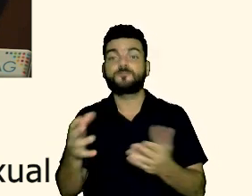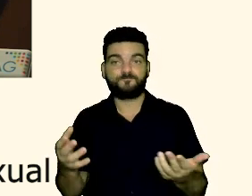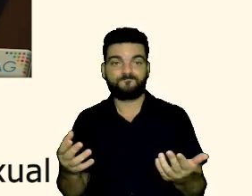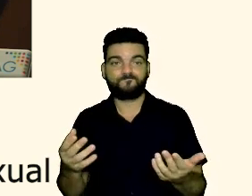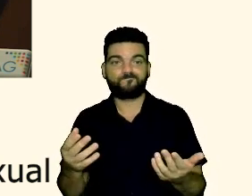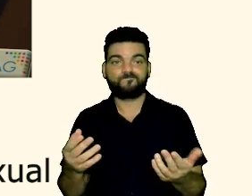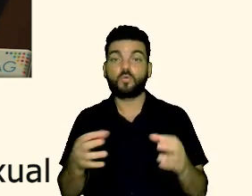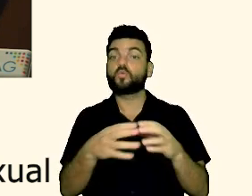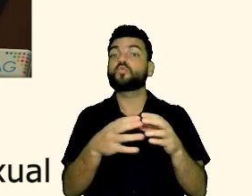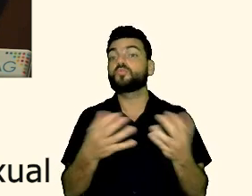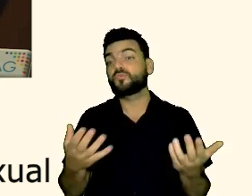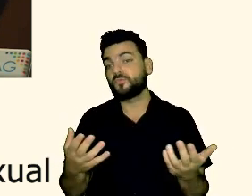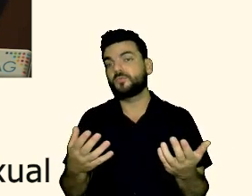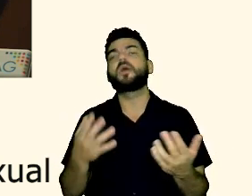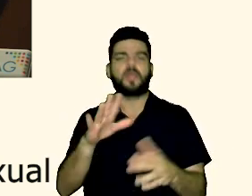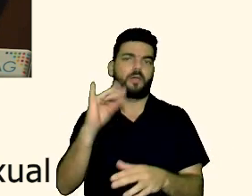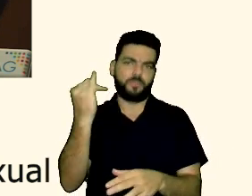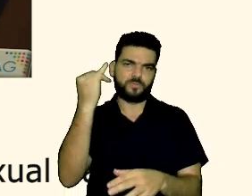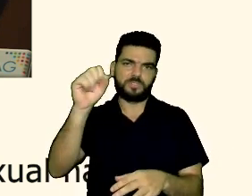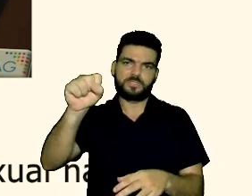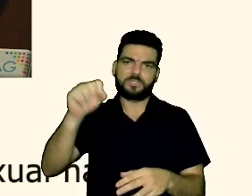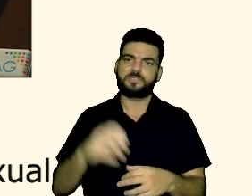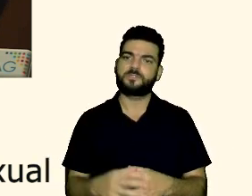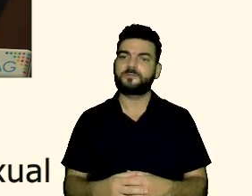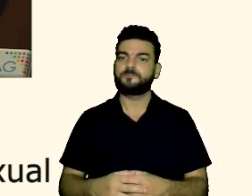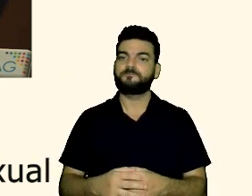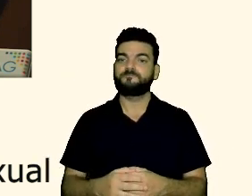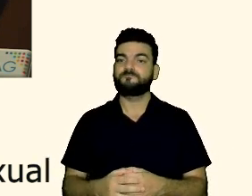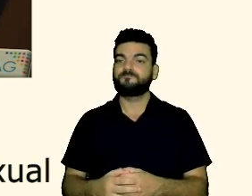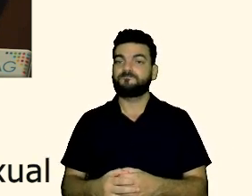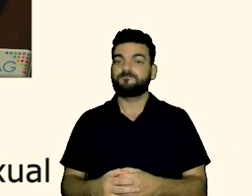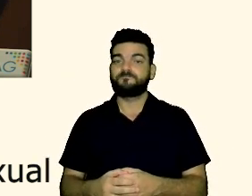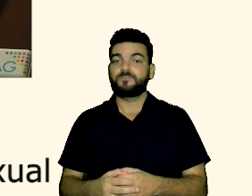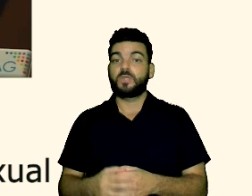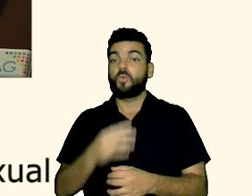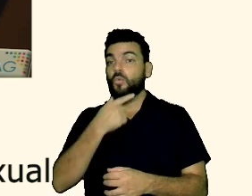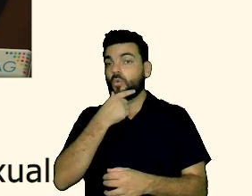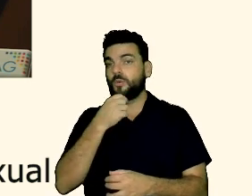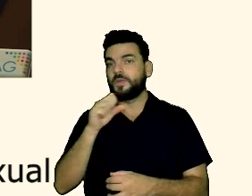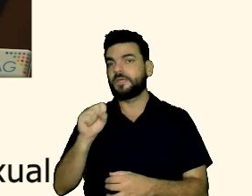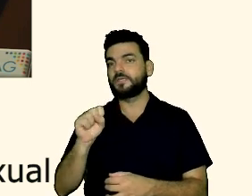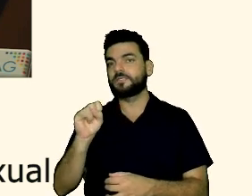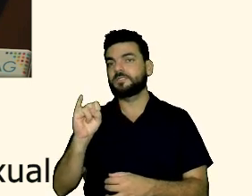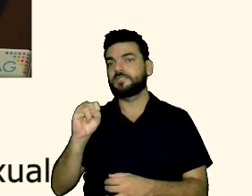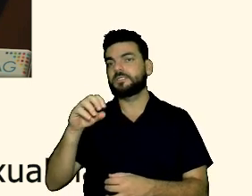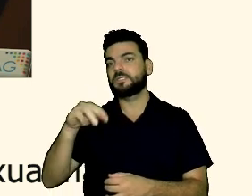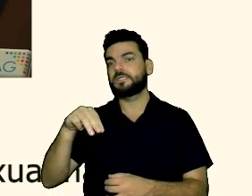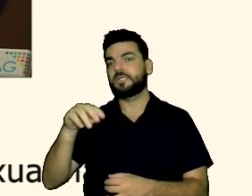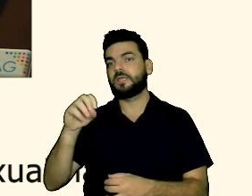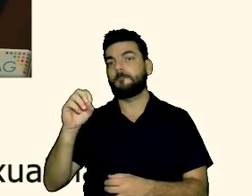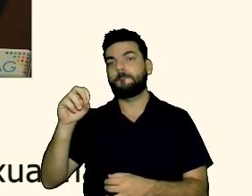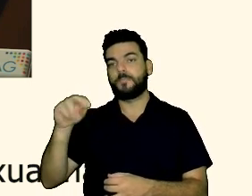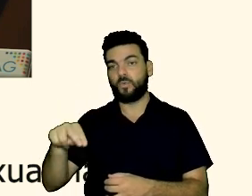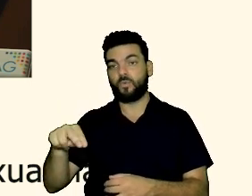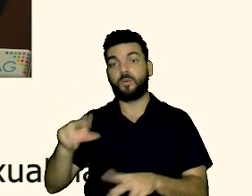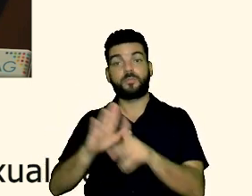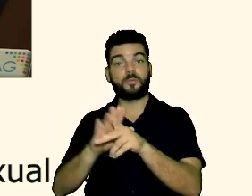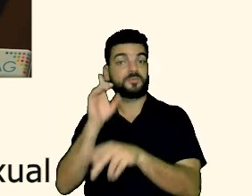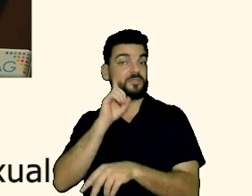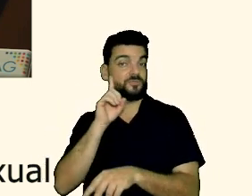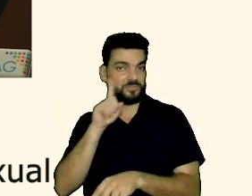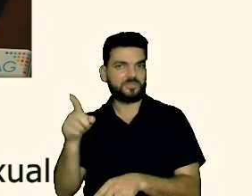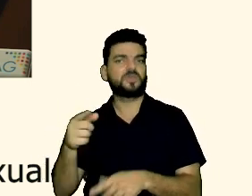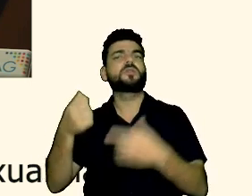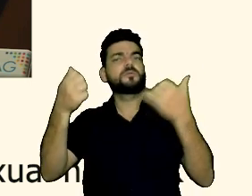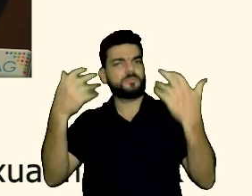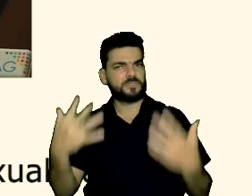é o estudioso americano, traz essa visão para nós, lembrando que não é fácil ser líder, o líder tem que reconhecer o